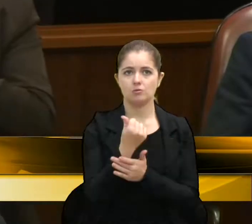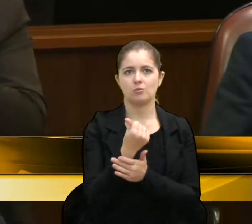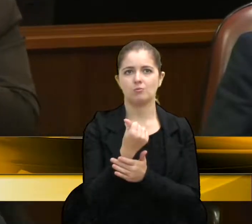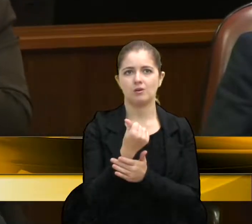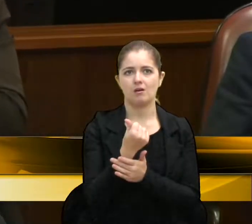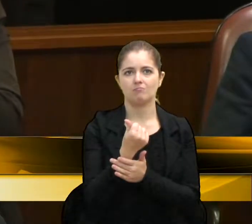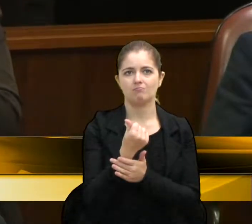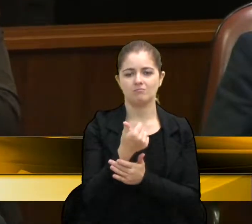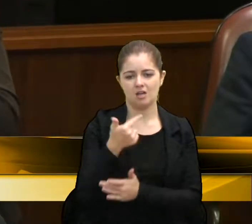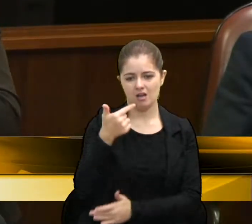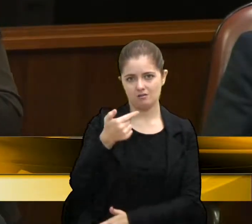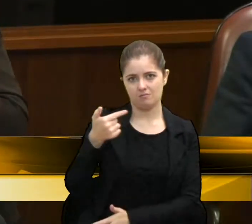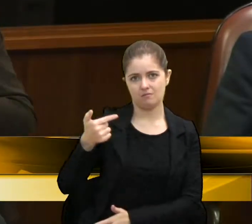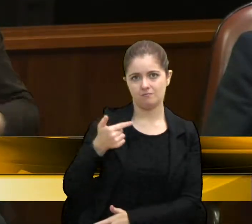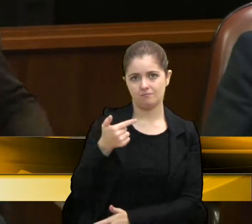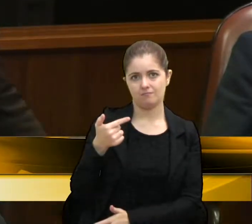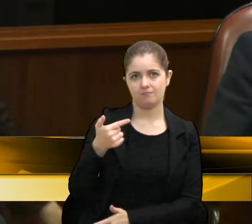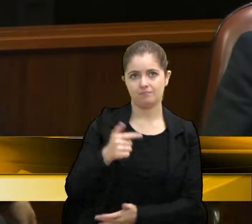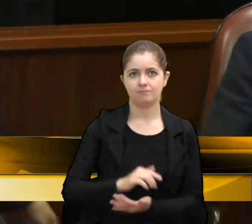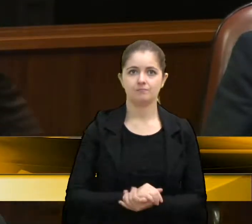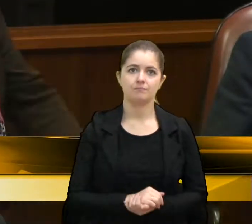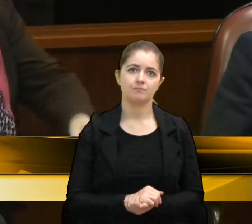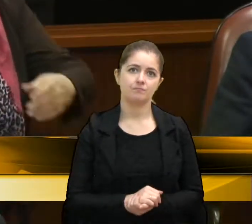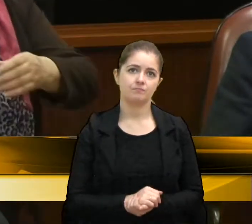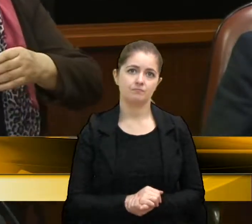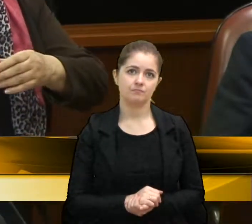assiste reiteradas vezes,